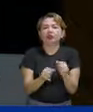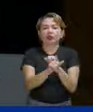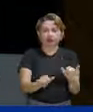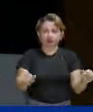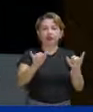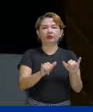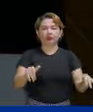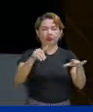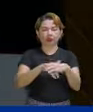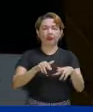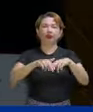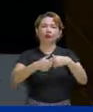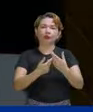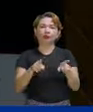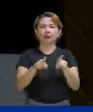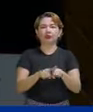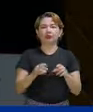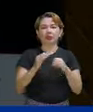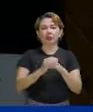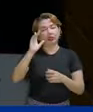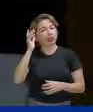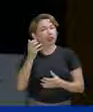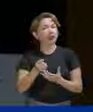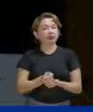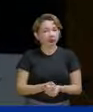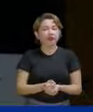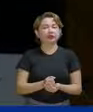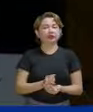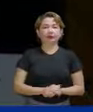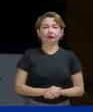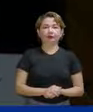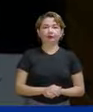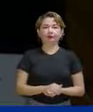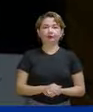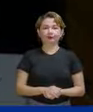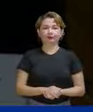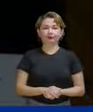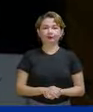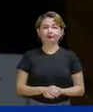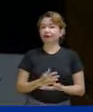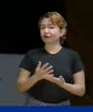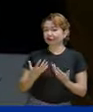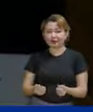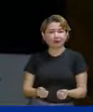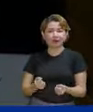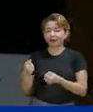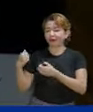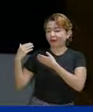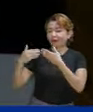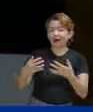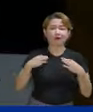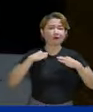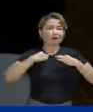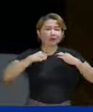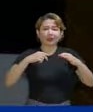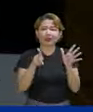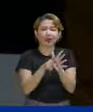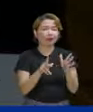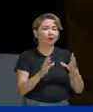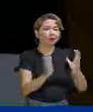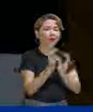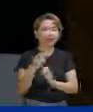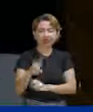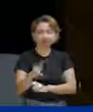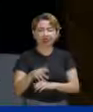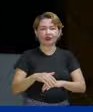eleitorais, tendo a decisão do tribunal desconsiderada essa realidade. Apontou que a decisão violaria o artigo 5º,